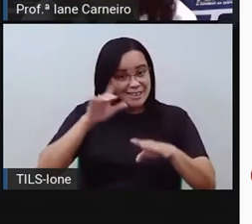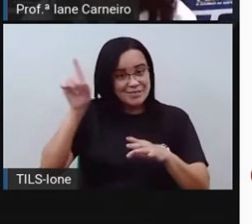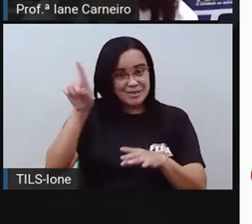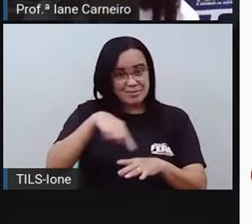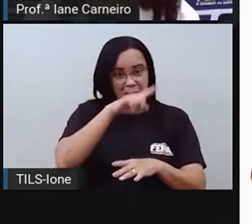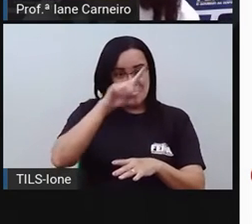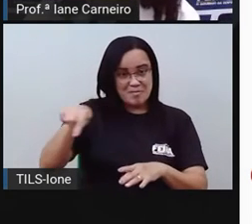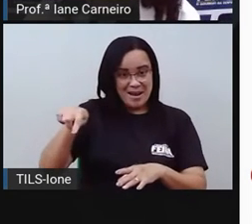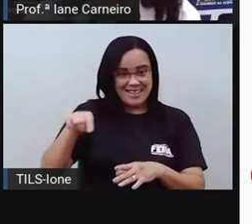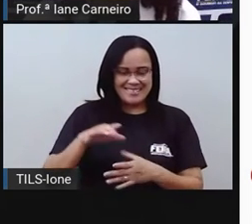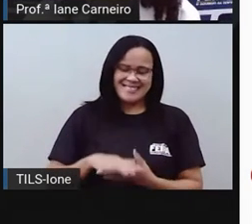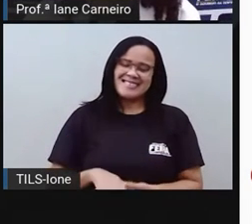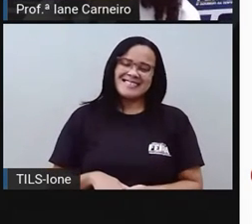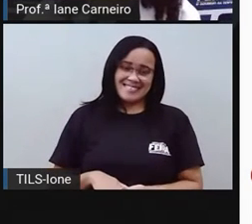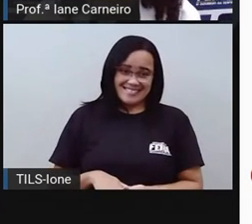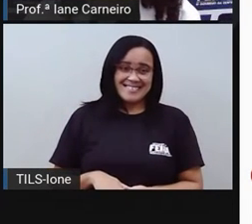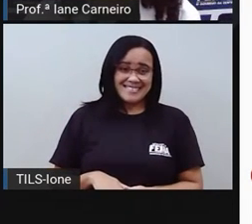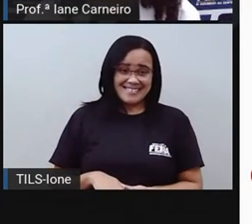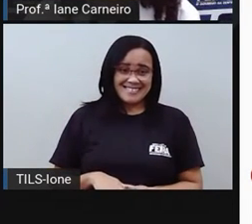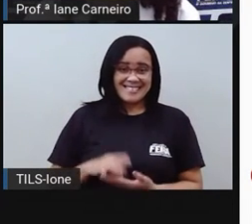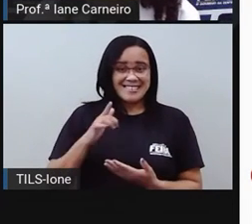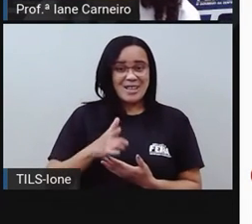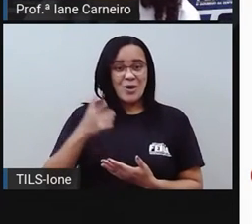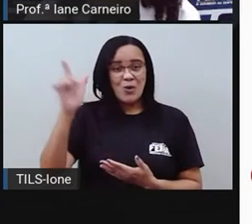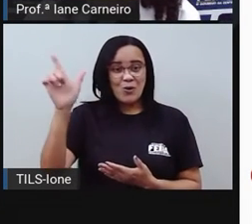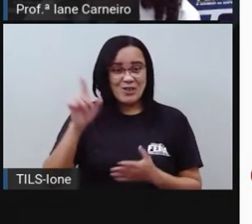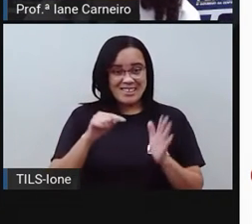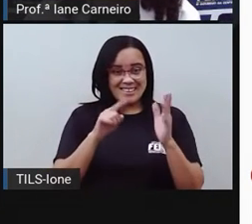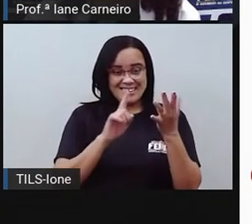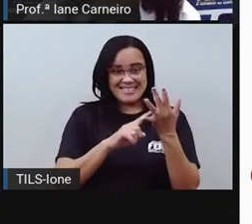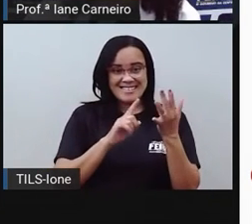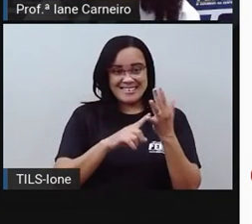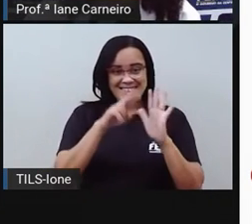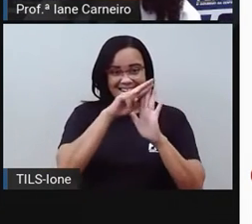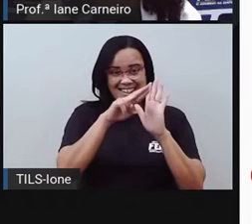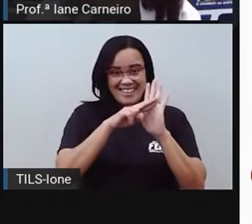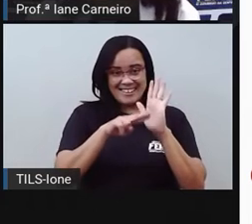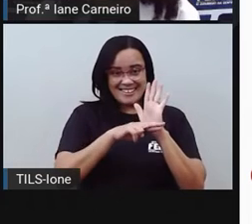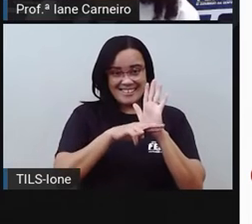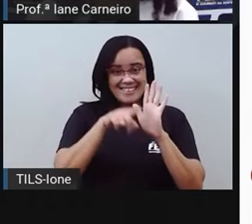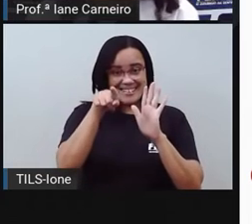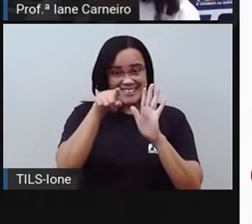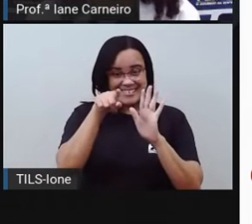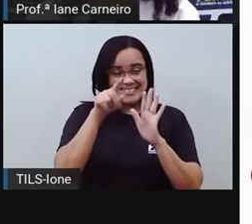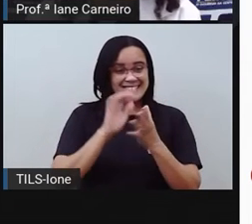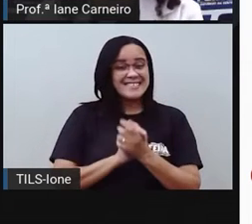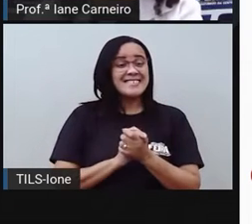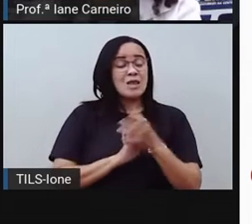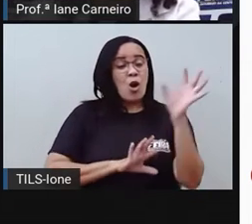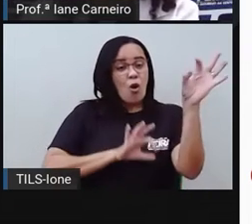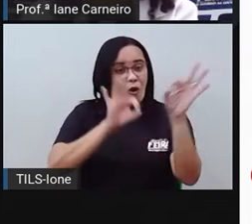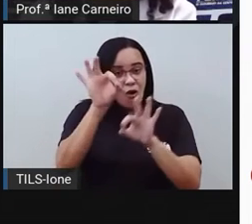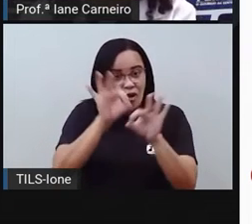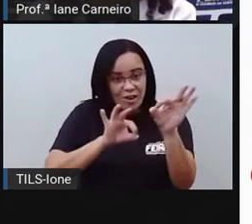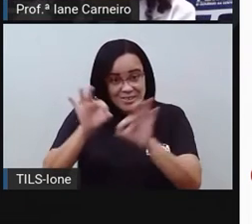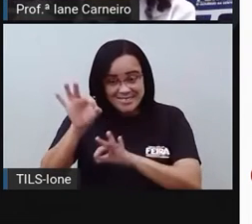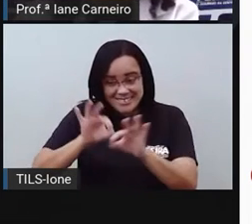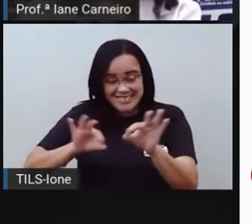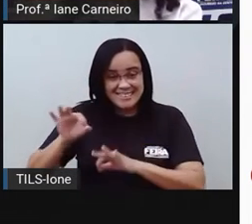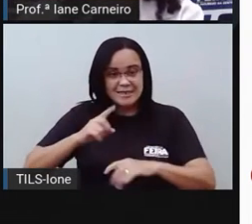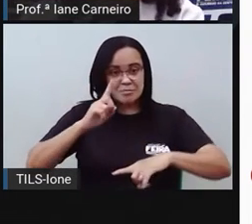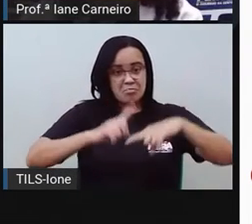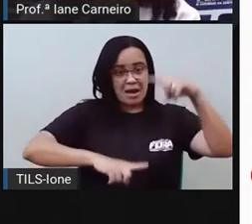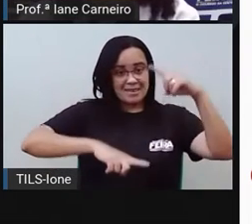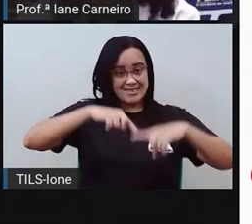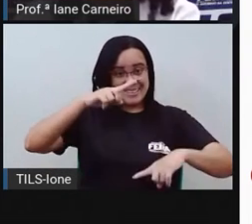falou. Outra regra, ó, organizar o material escolar. Então, é importante. Tem famílias que fazem um cantinho